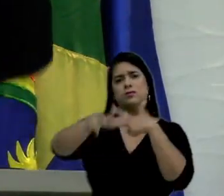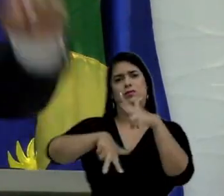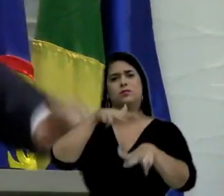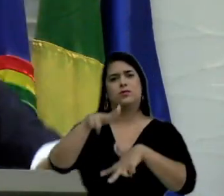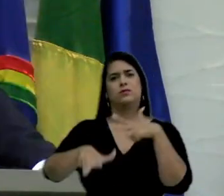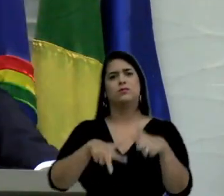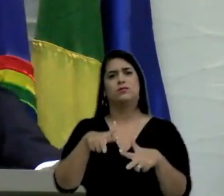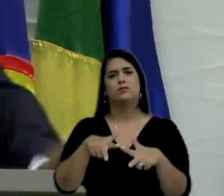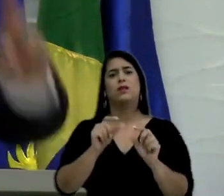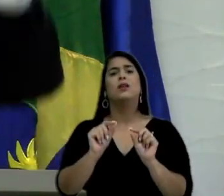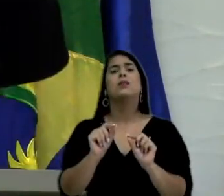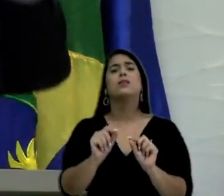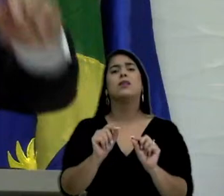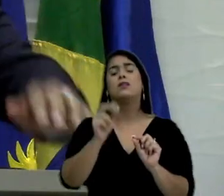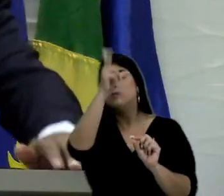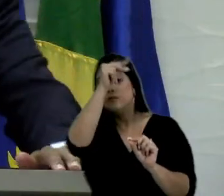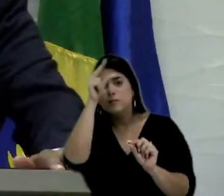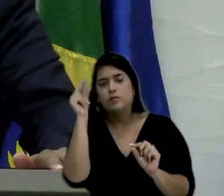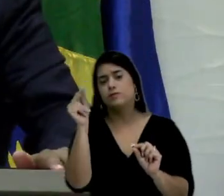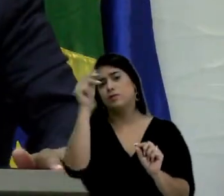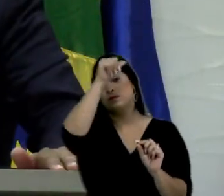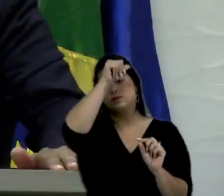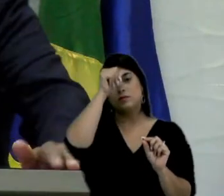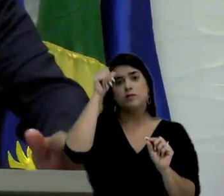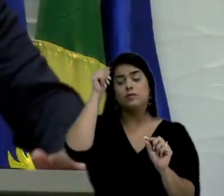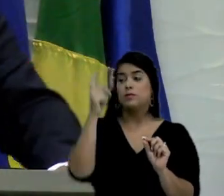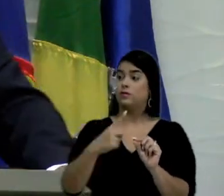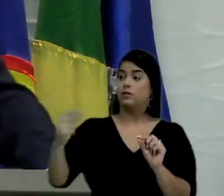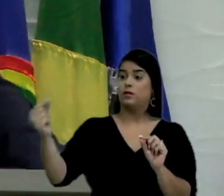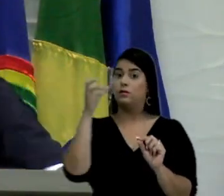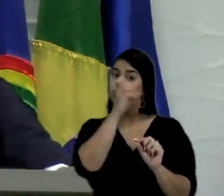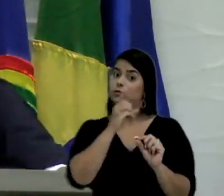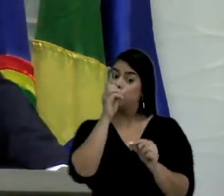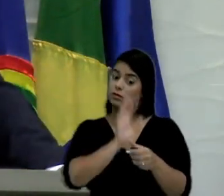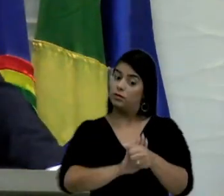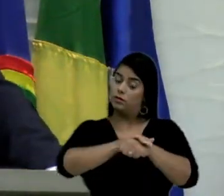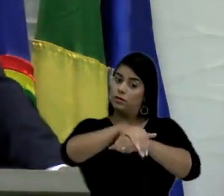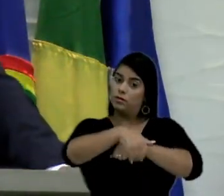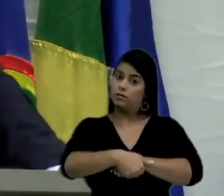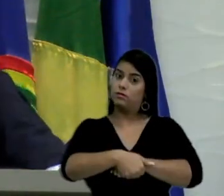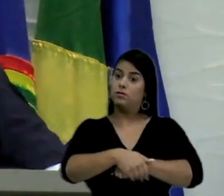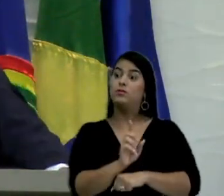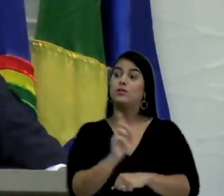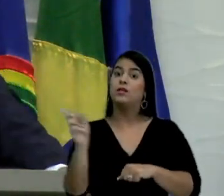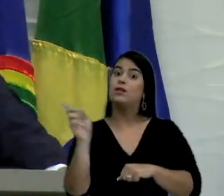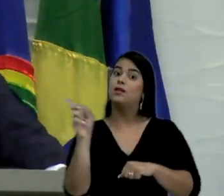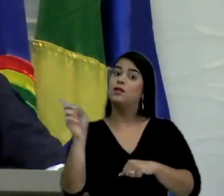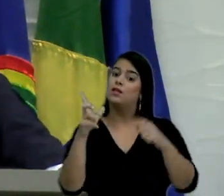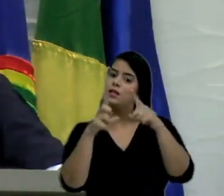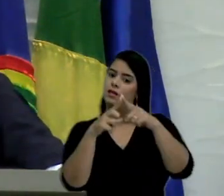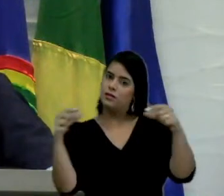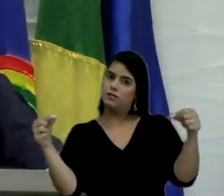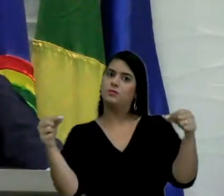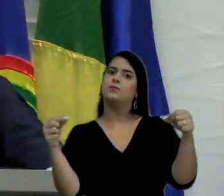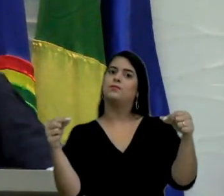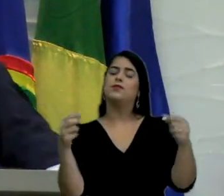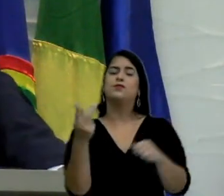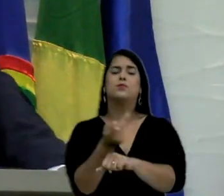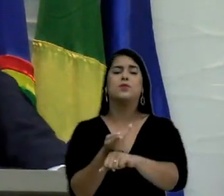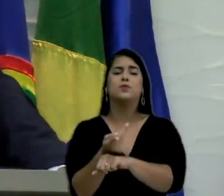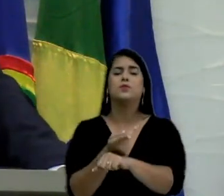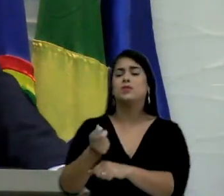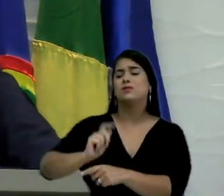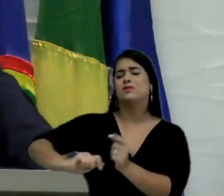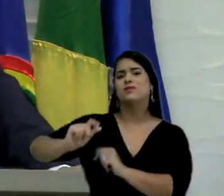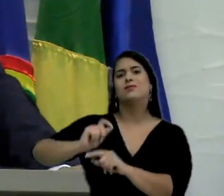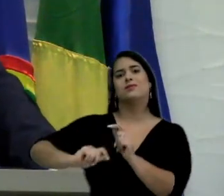prefeito Alexandre batité saiu no domingo à noite tá lá em Brasília procurando recurso